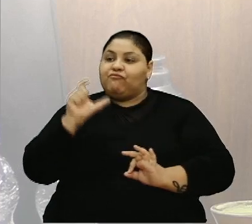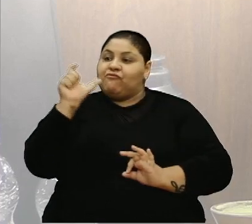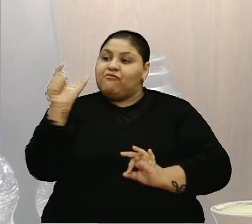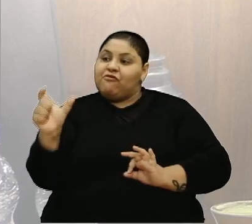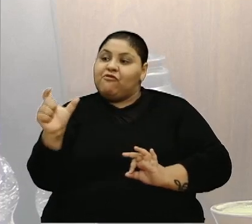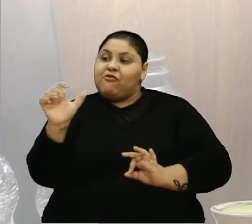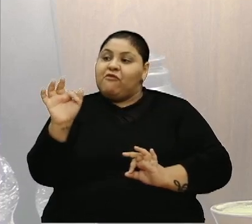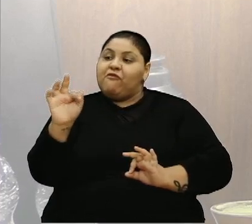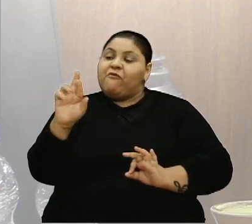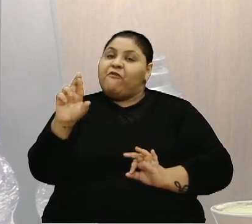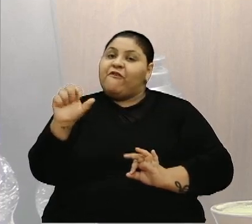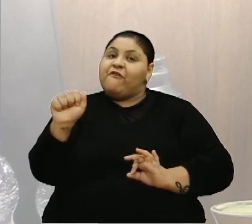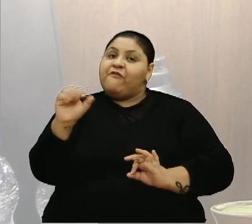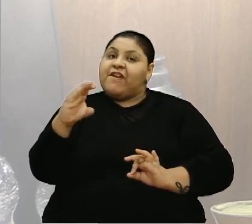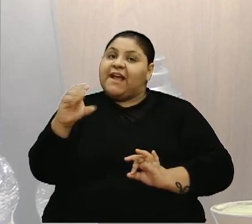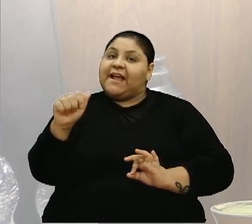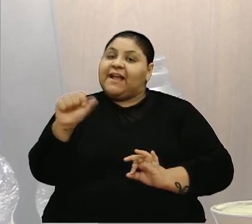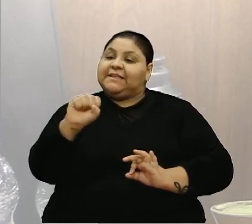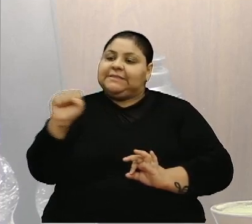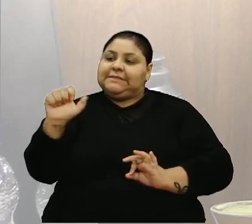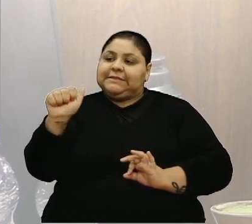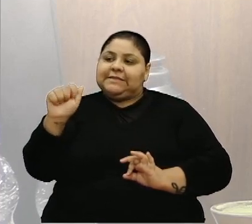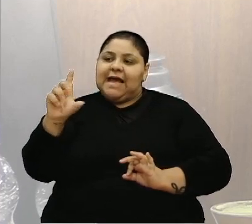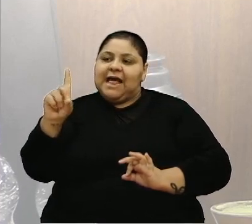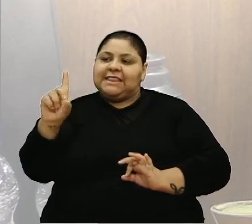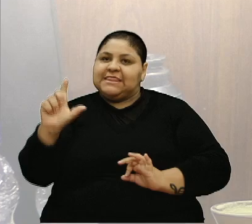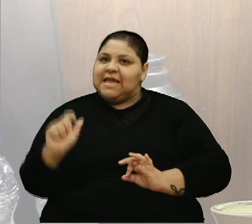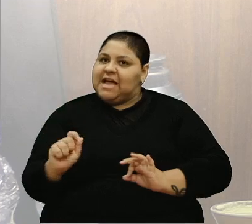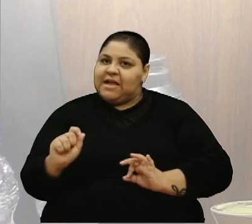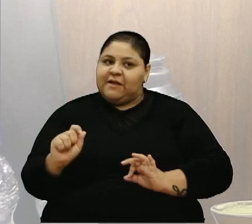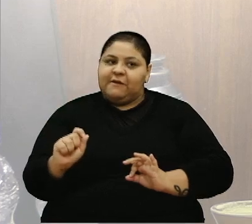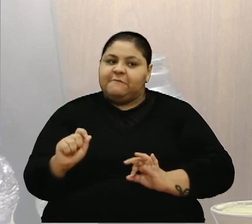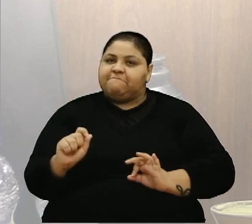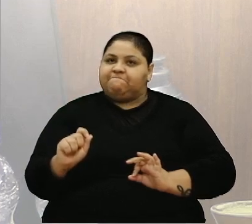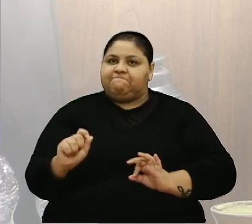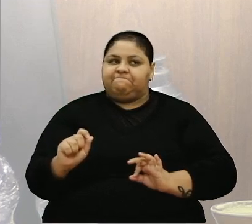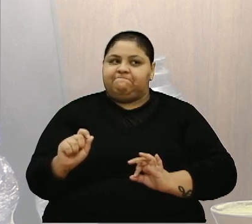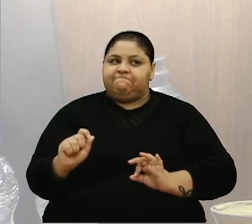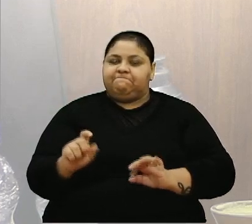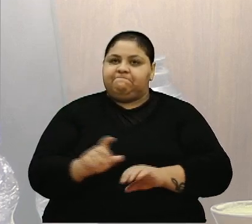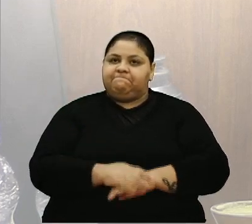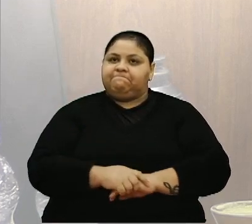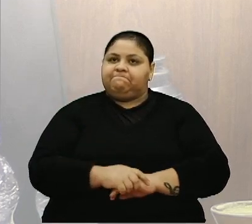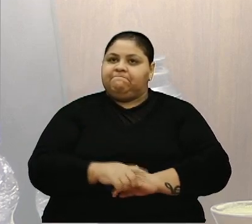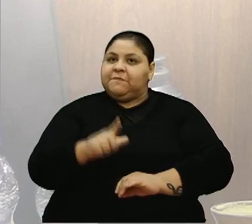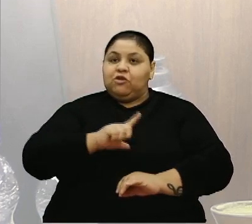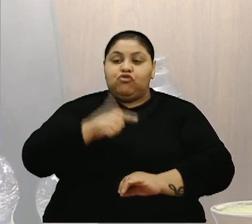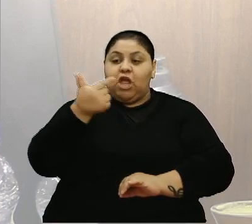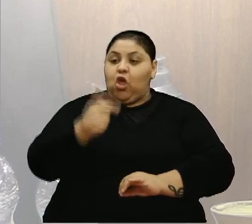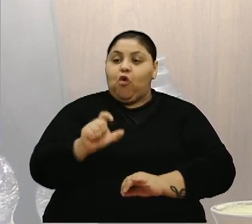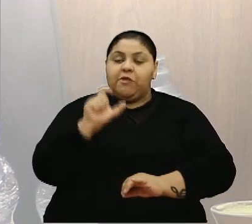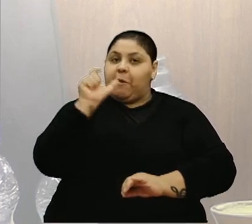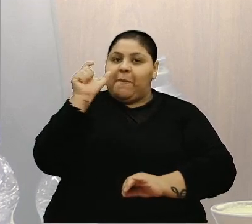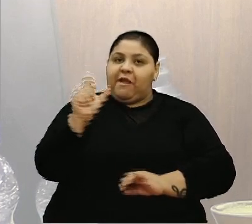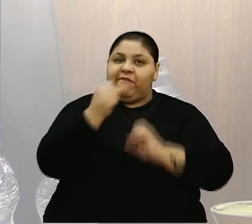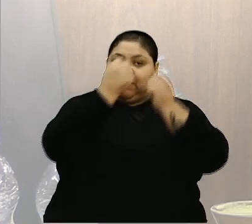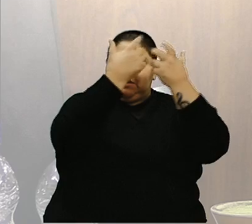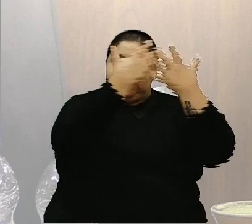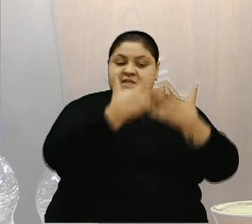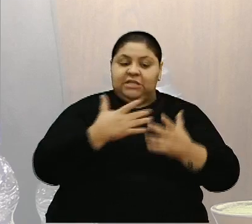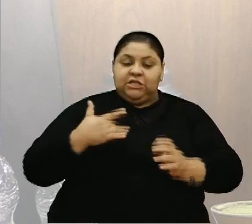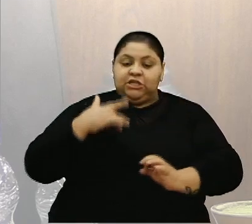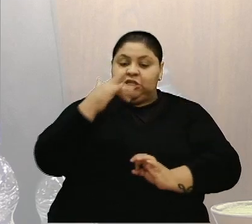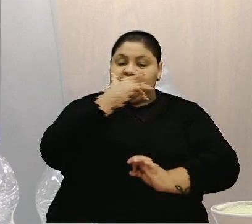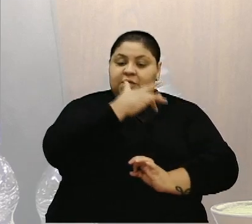fracassada. Fracassada. Não tem outra palavra que resuma o que a saúde pública